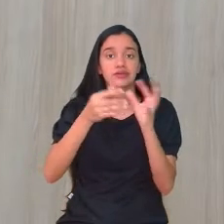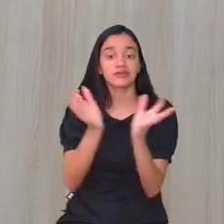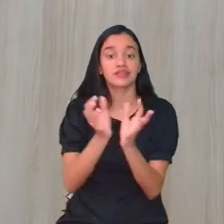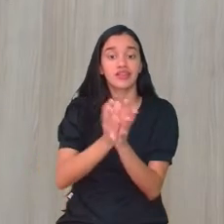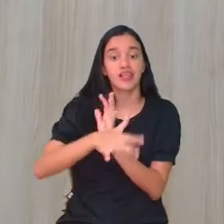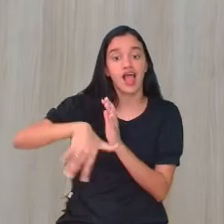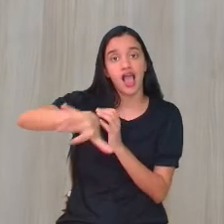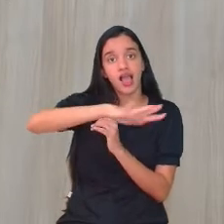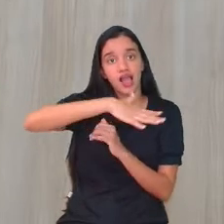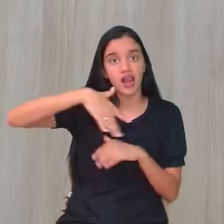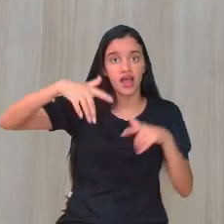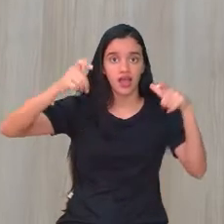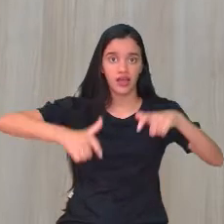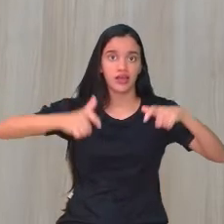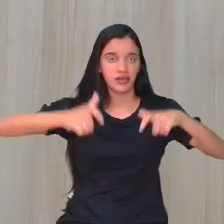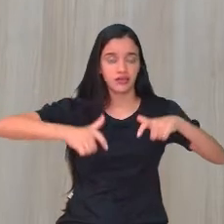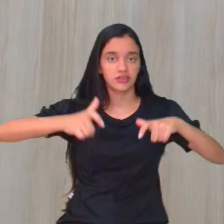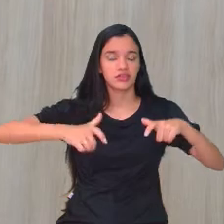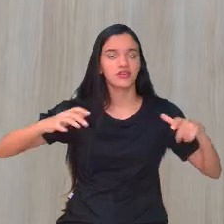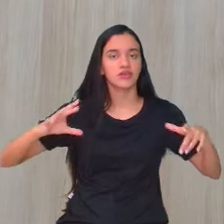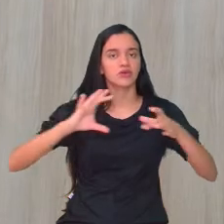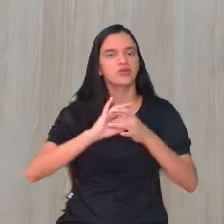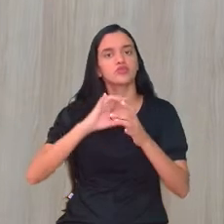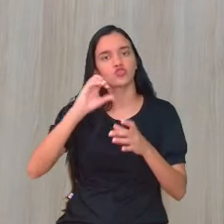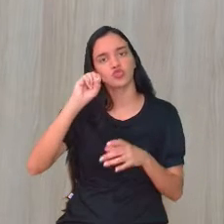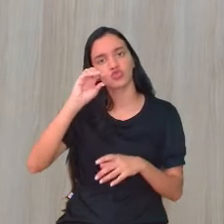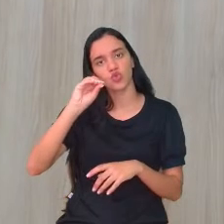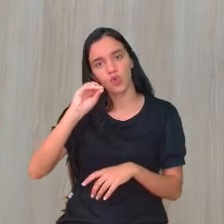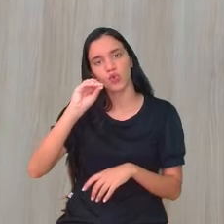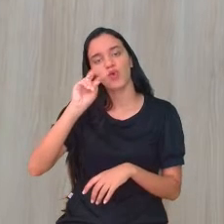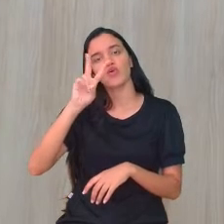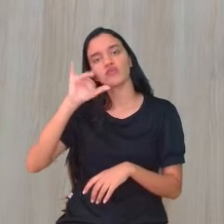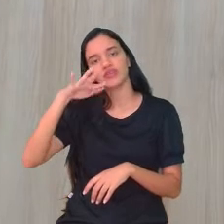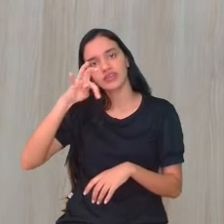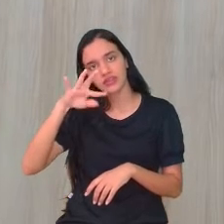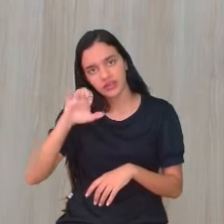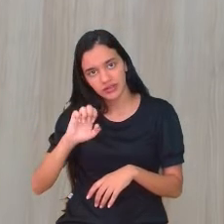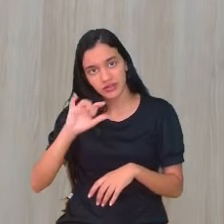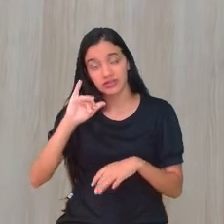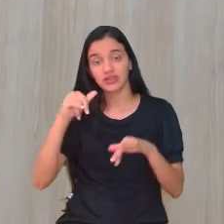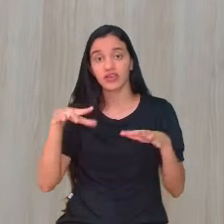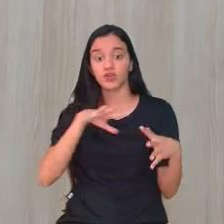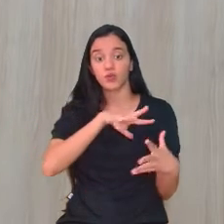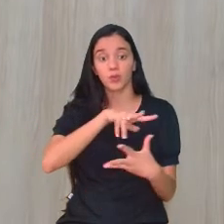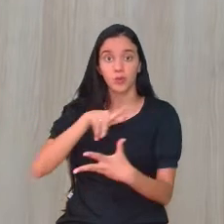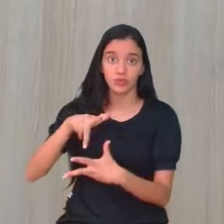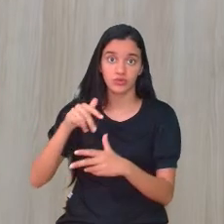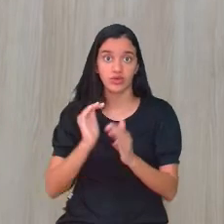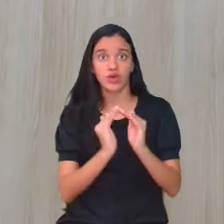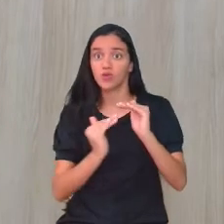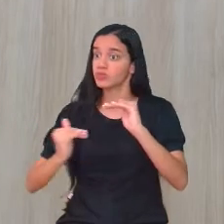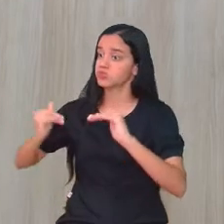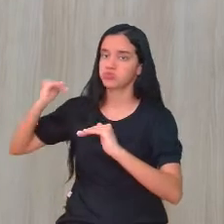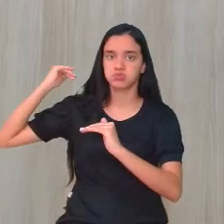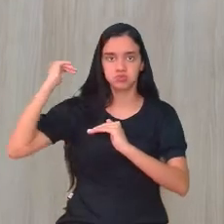território, fez com que a União Soviética se tornasse uma das grandes potências do mundo. Então você tinha, ao mesmo tempo,